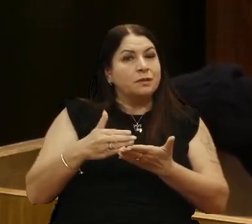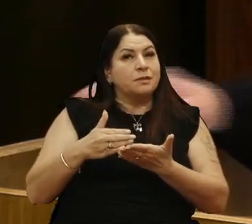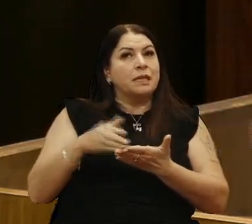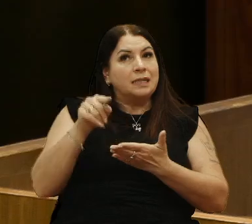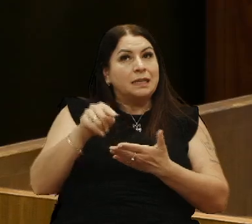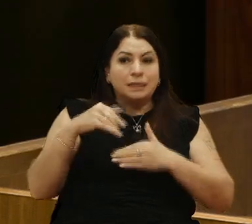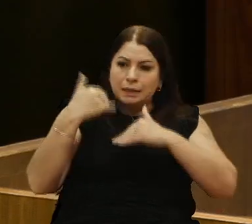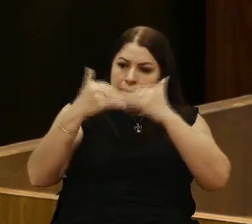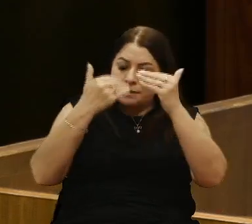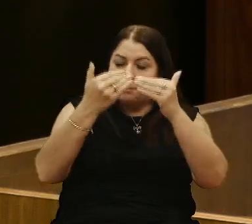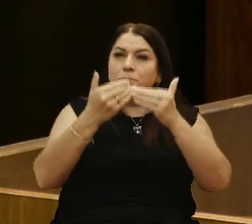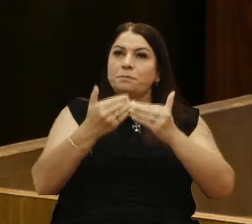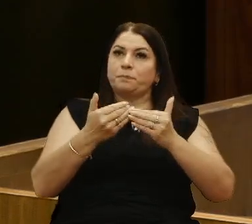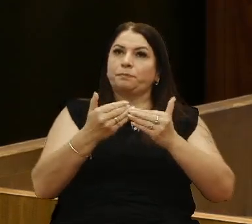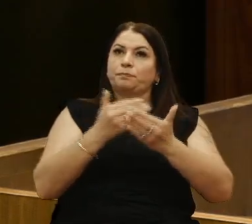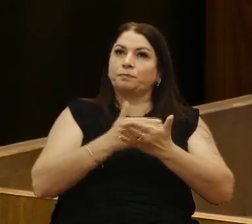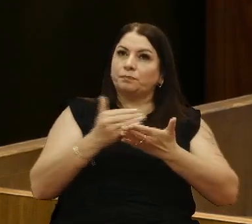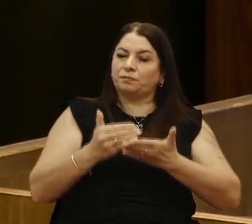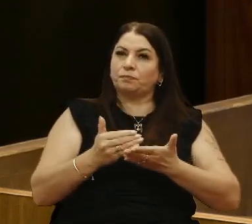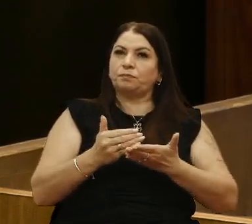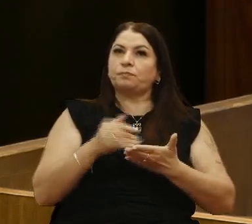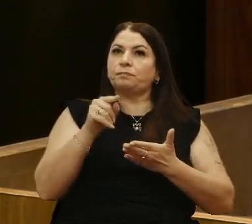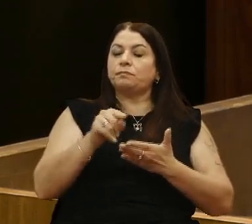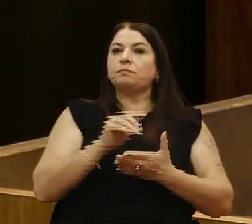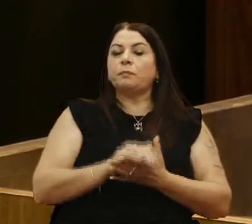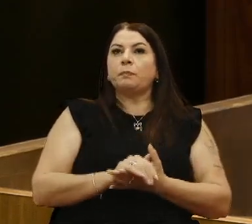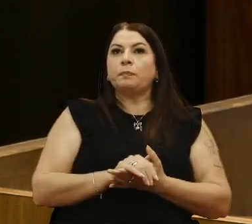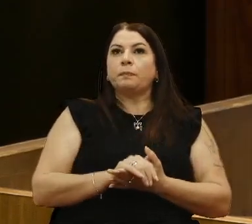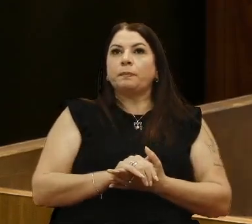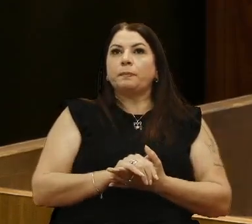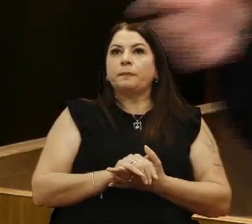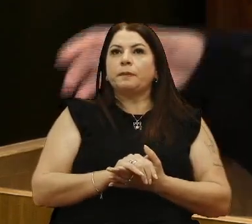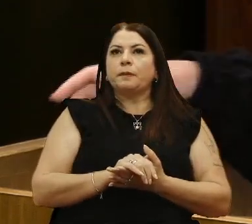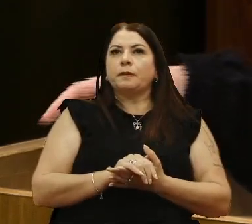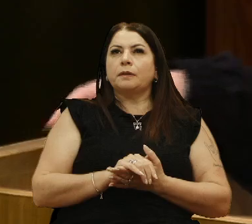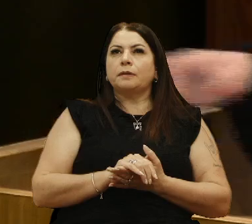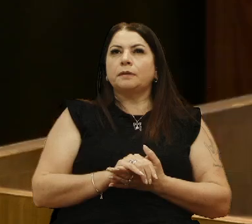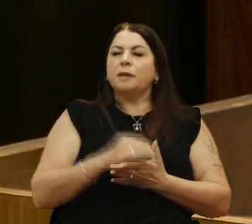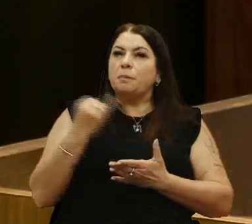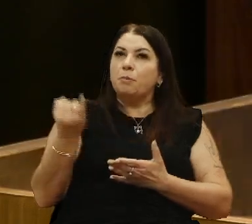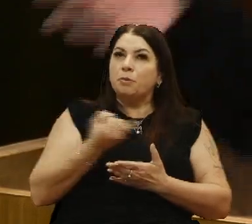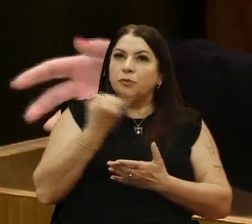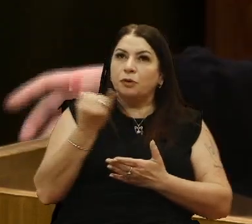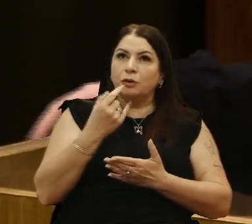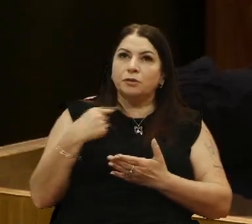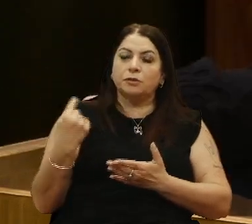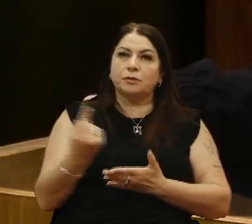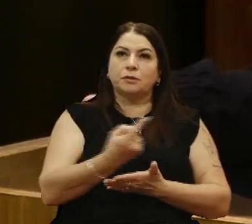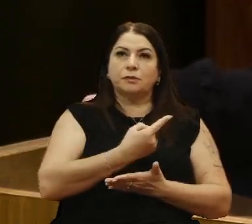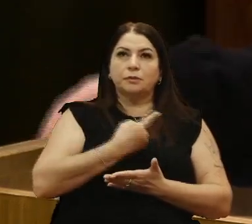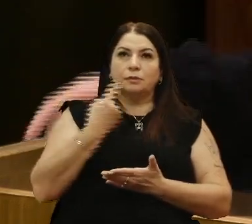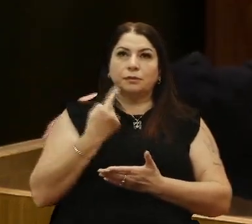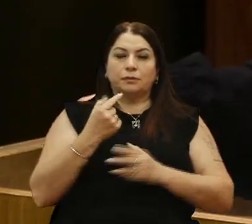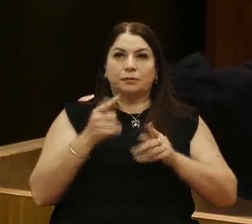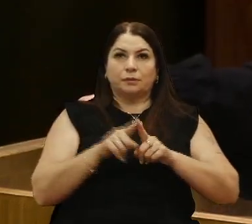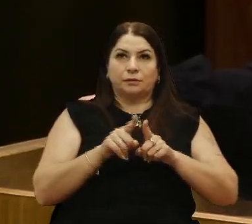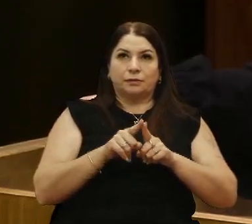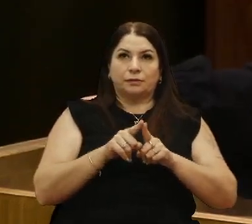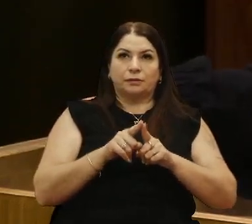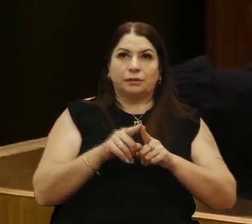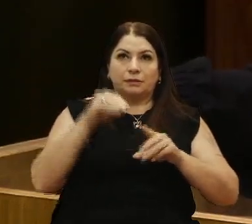desse crescimento, a partir já dessa parte fundante de nós, enquanto ser